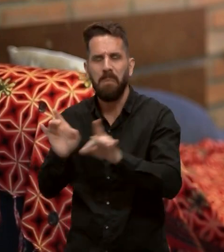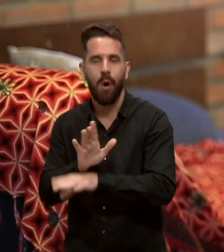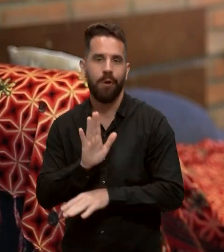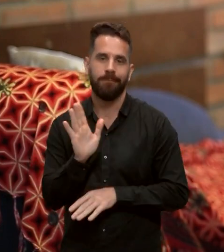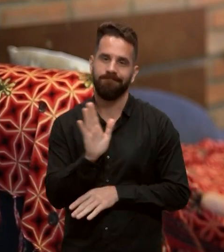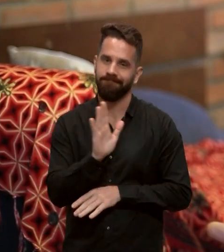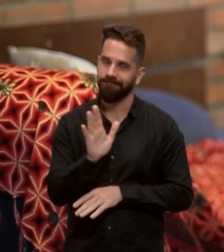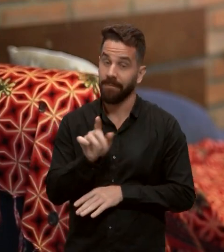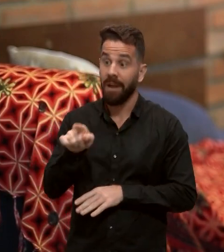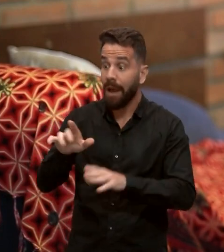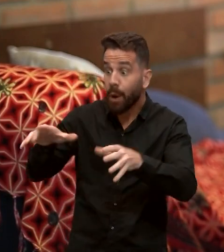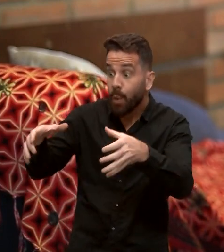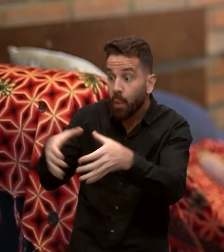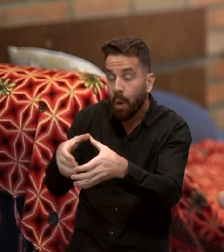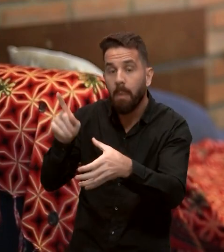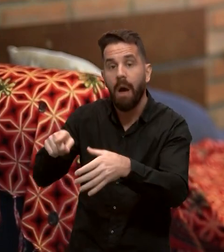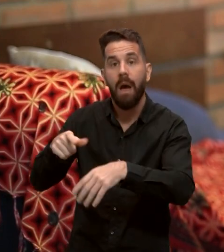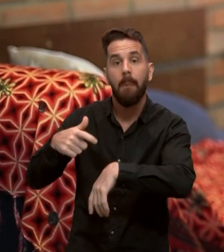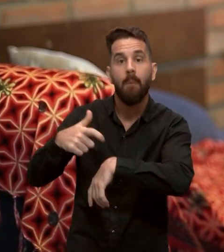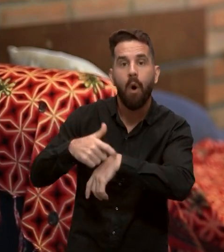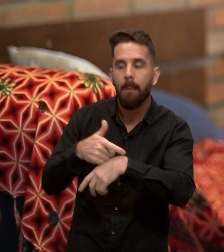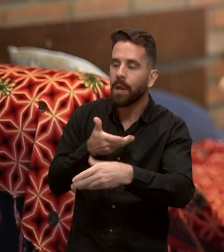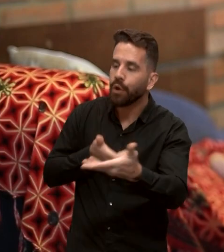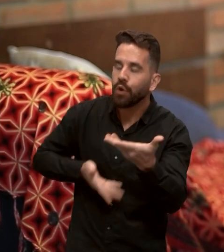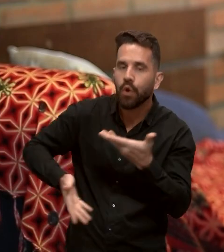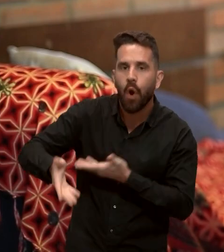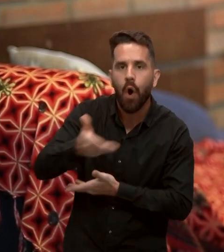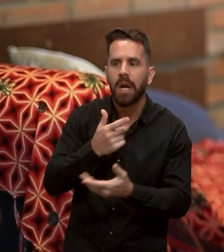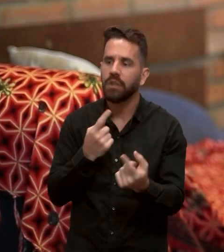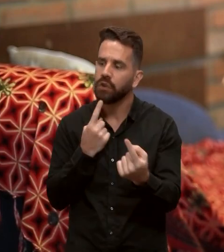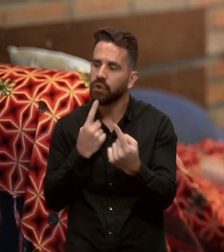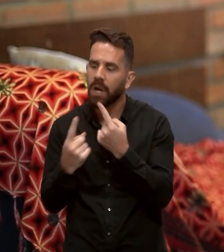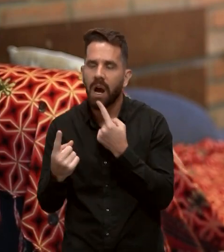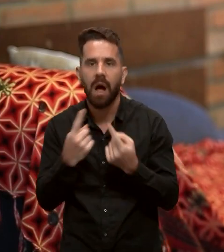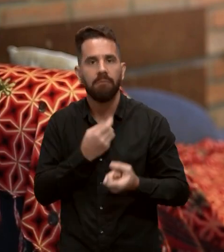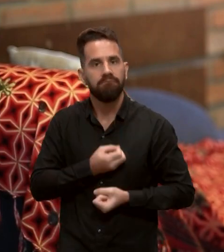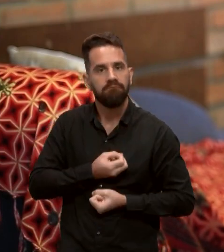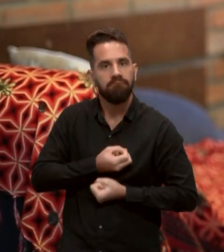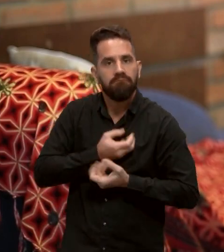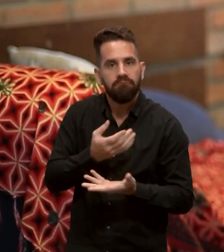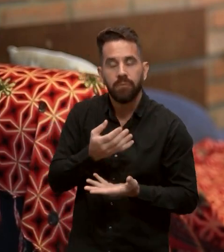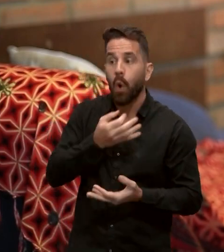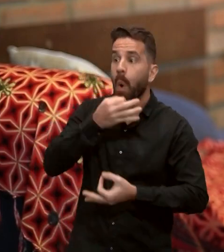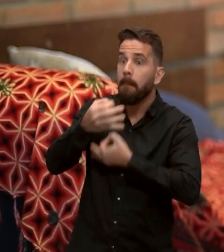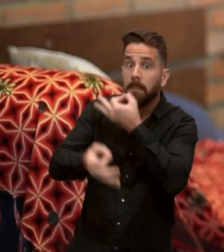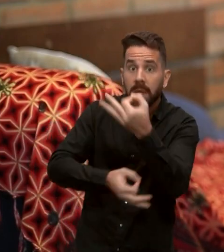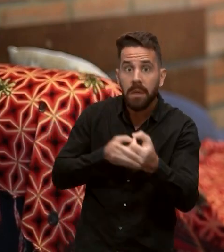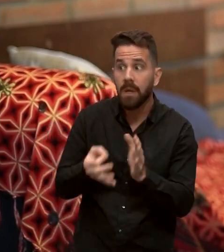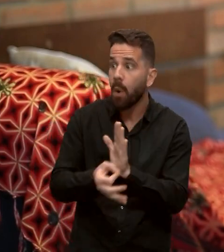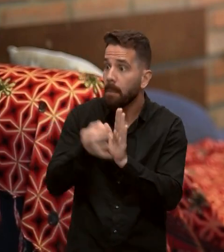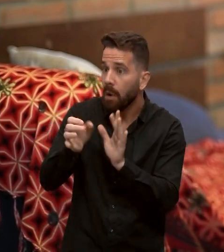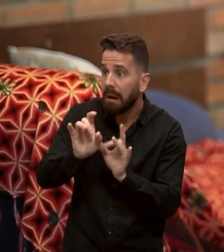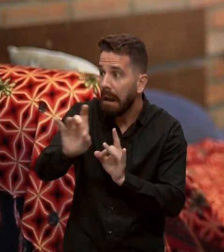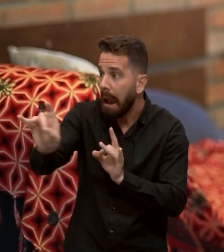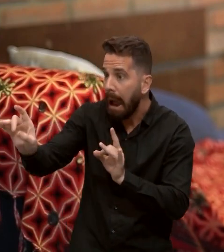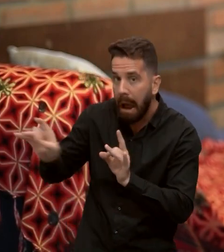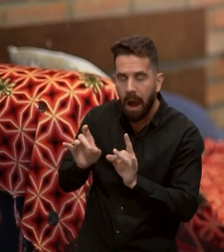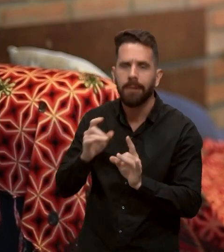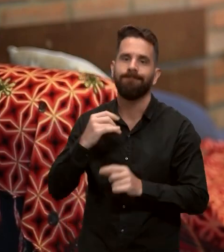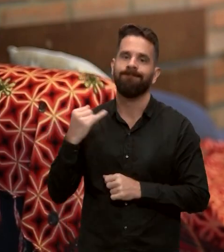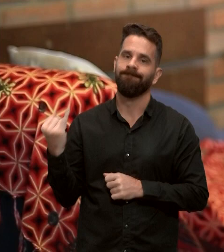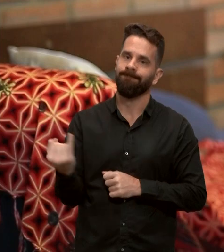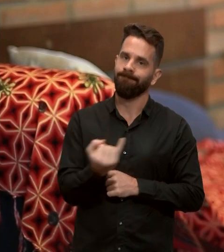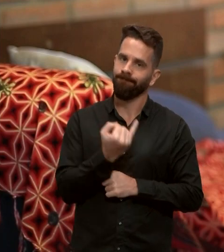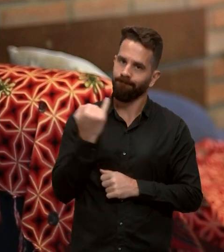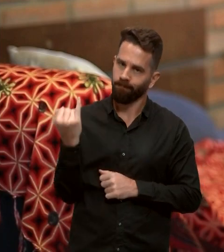que a participação, o diálogo, a expressão, né, a opinião de todos os participantes conta muito. Em